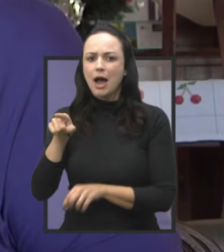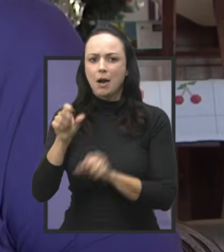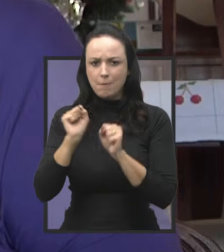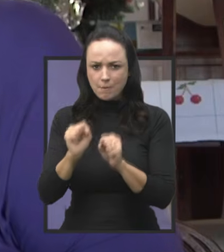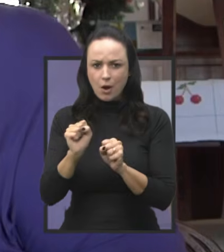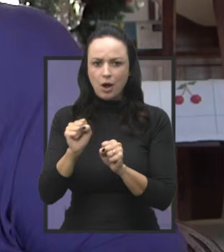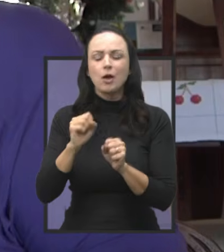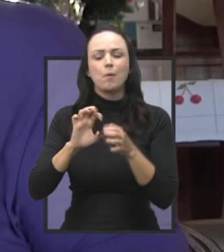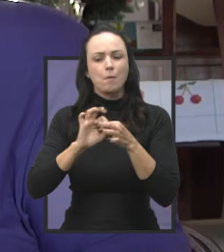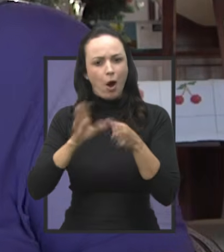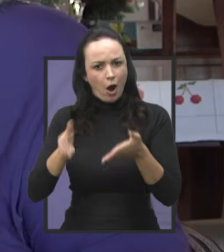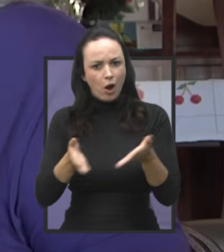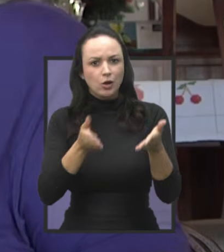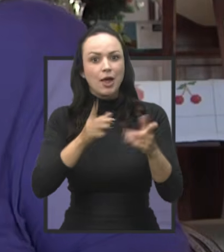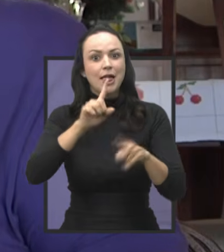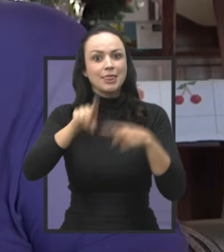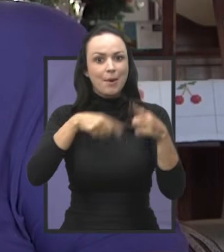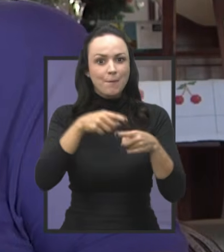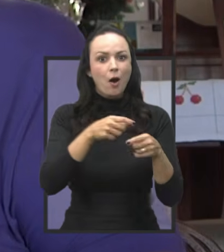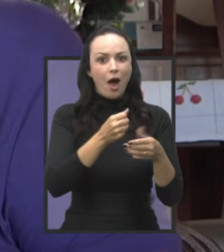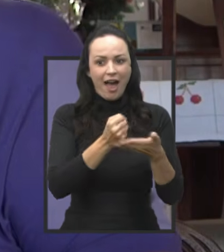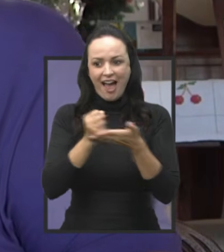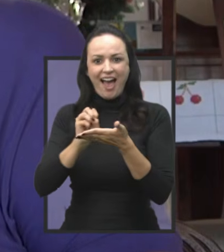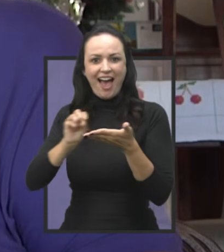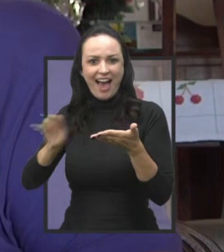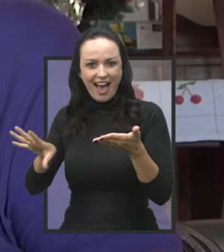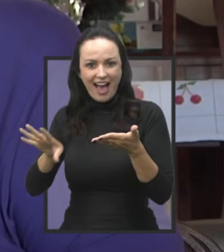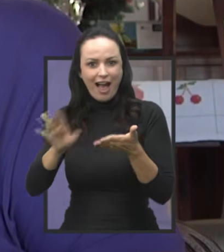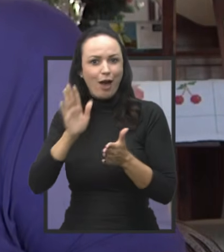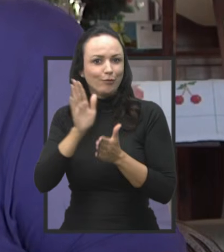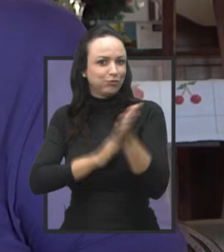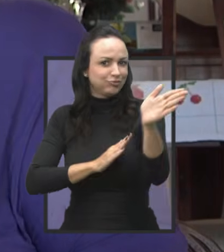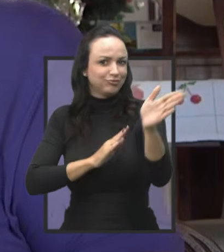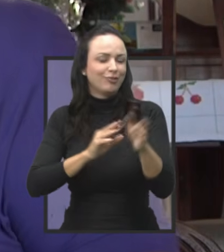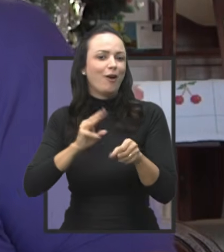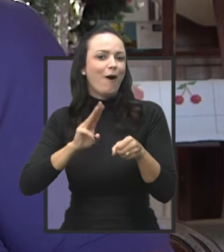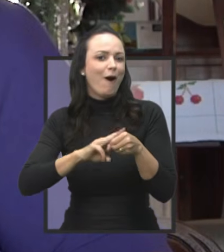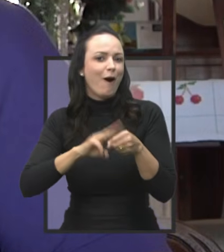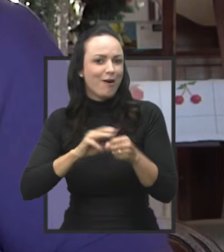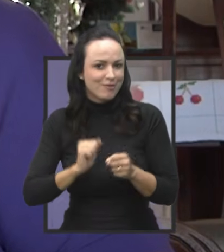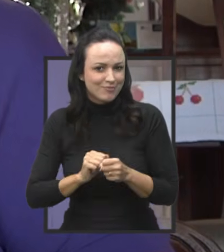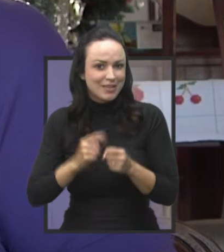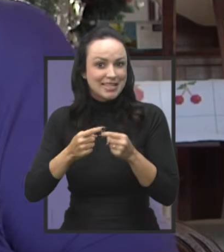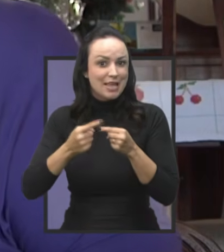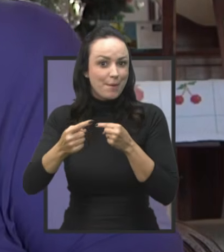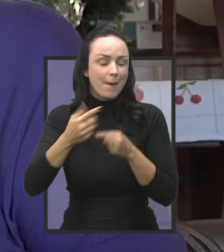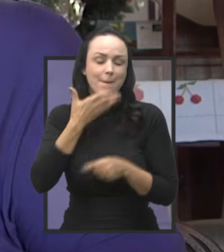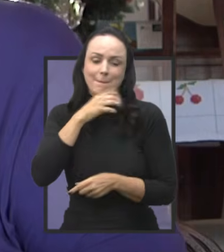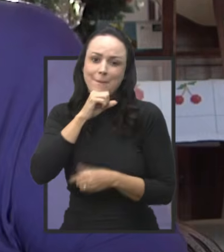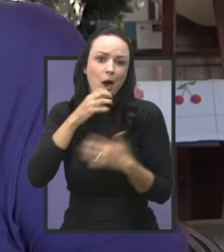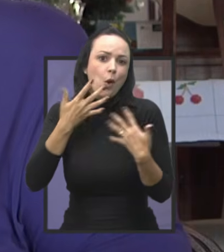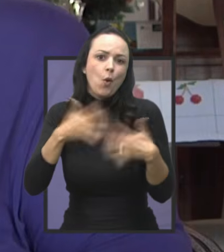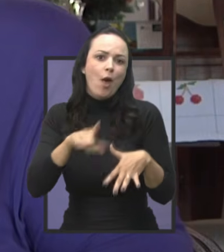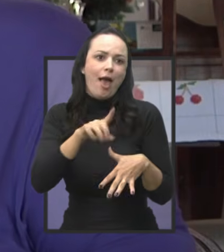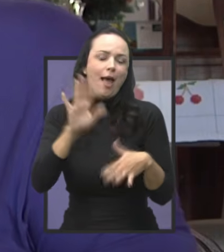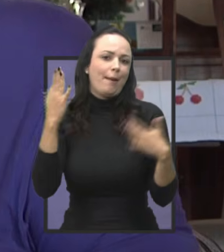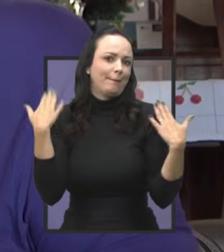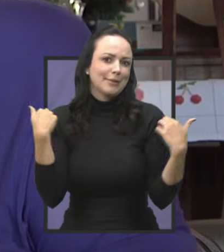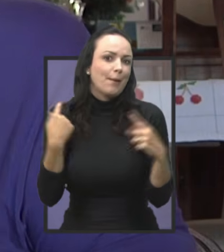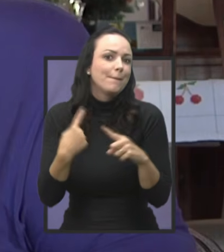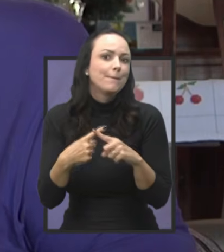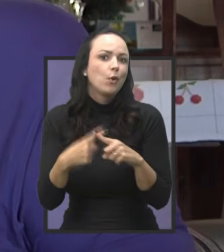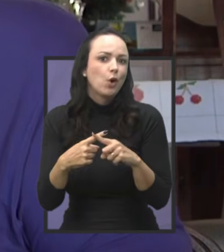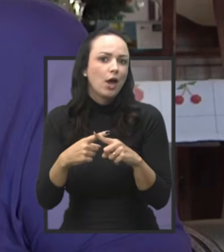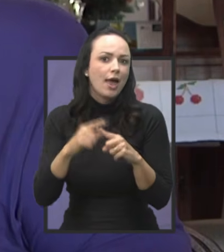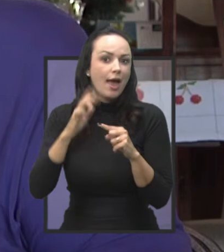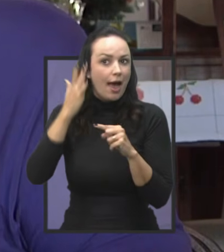deixava. Só que depois ele trazia a gente e saía com a Kombi. Era durante a semana, meu pai não queria, porque no